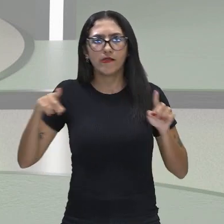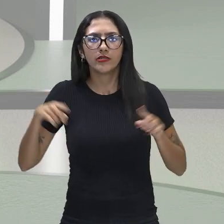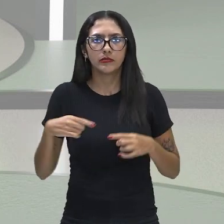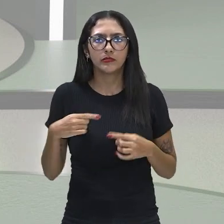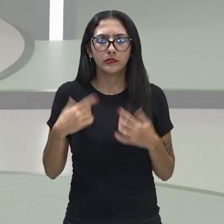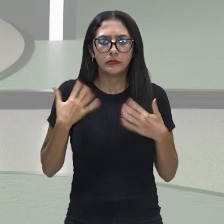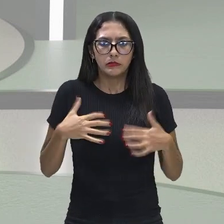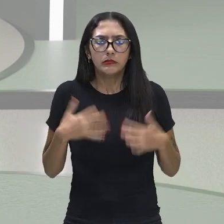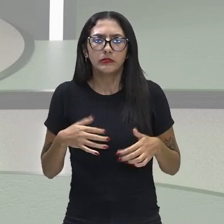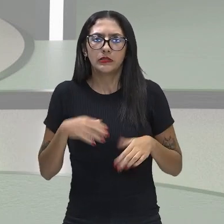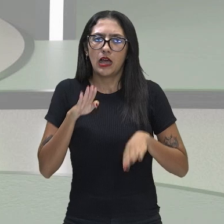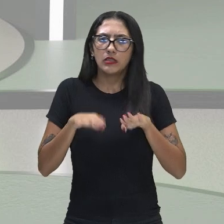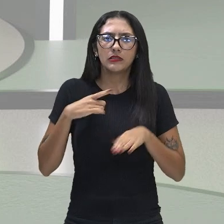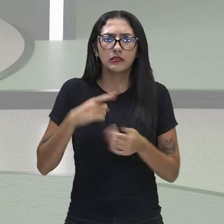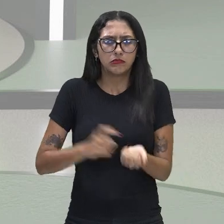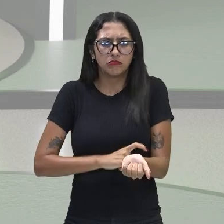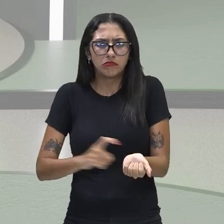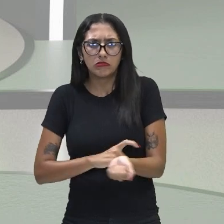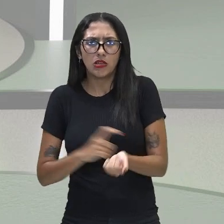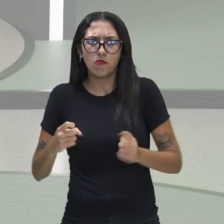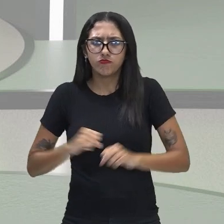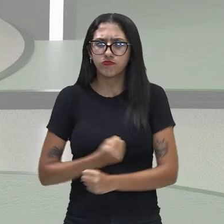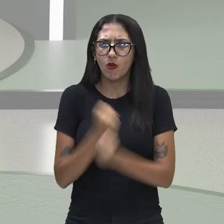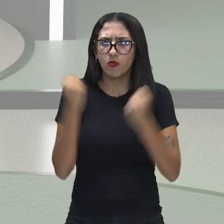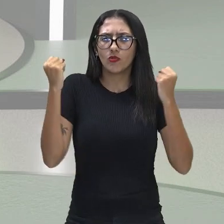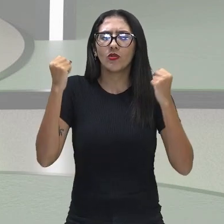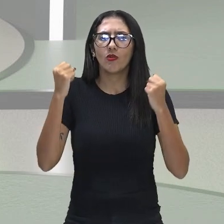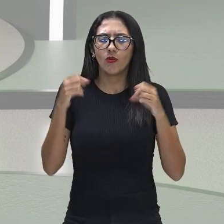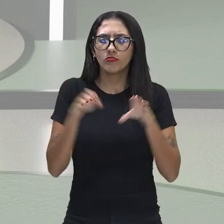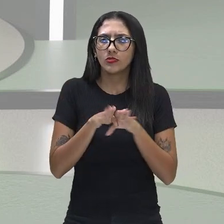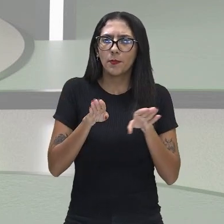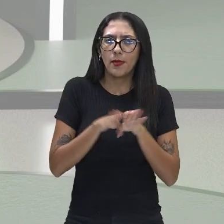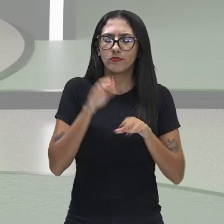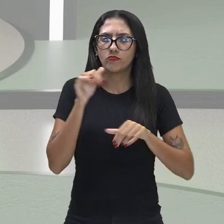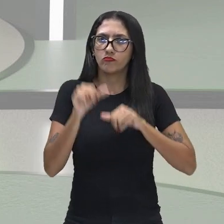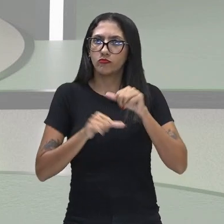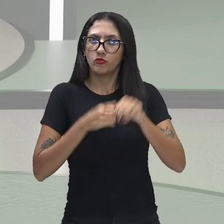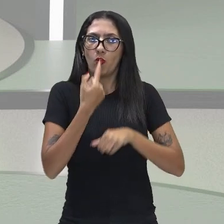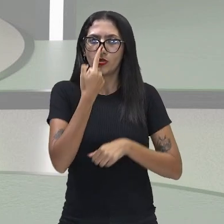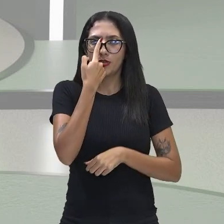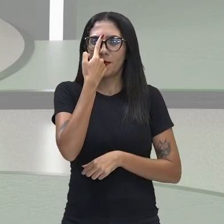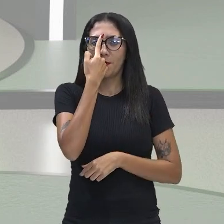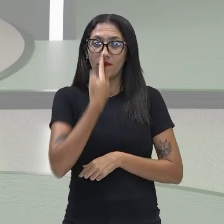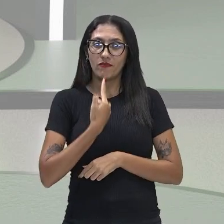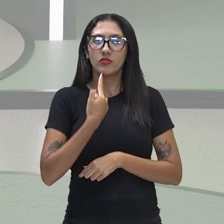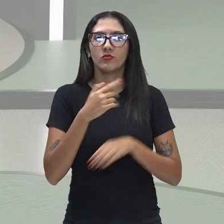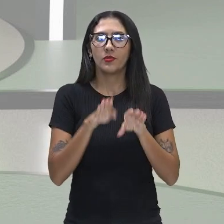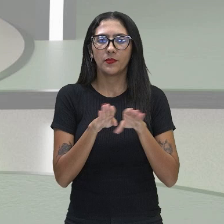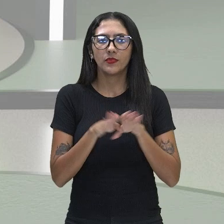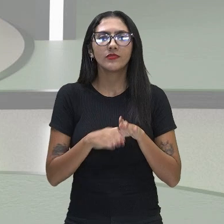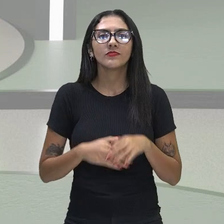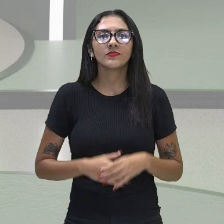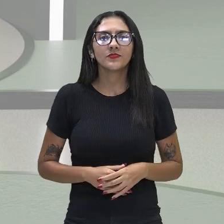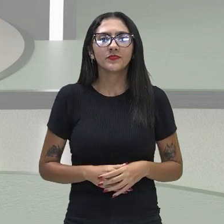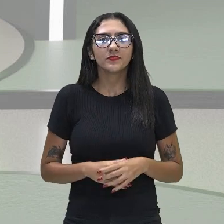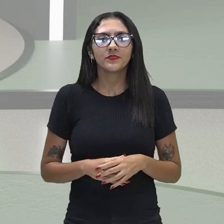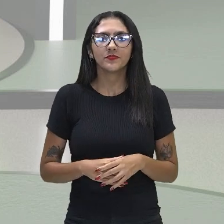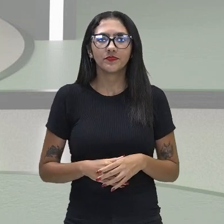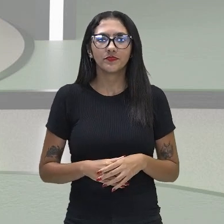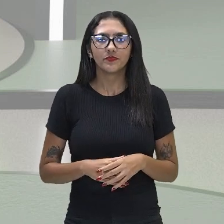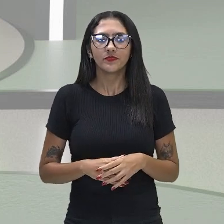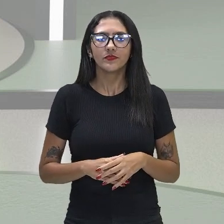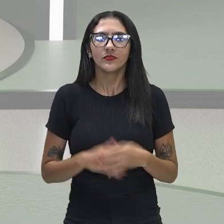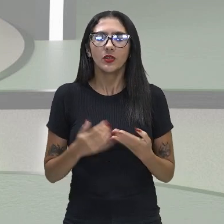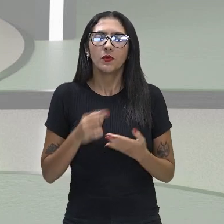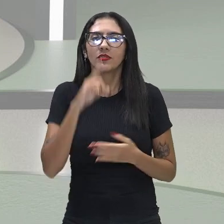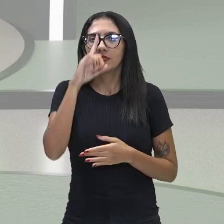ter agressividade e de personalidade. Dificuldade de se